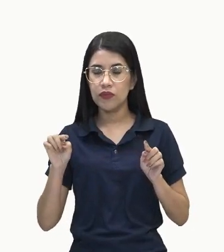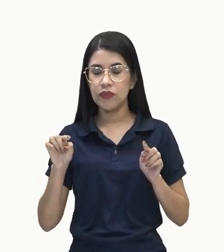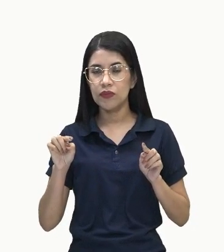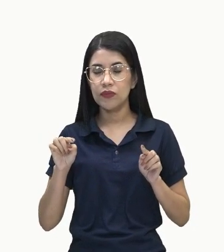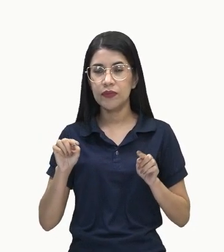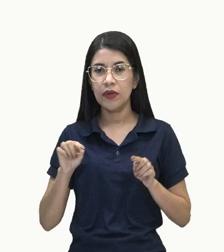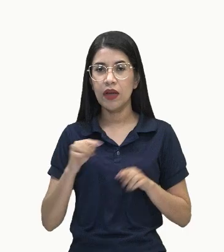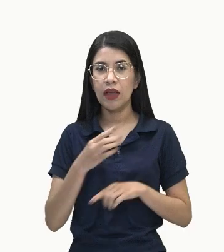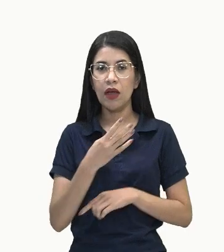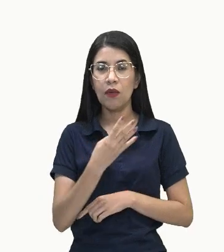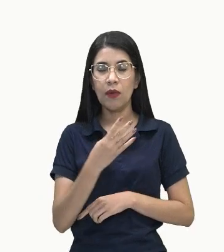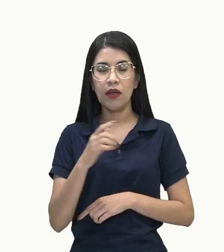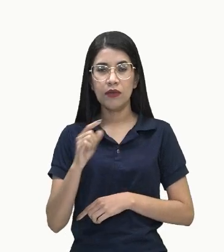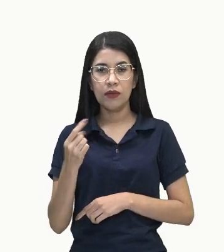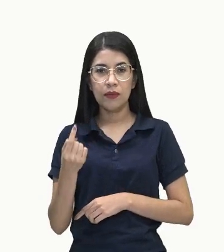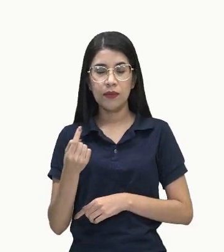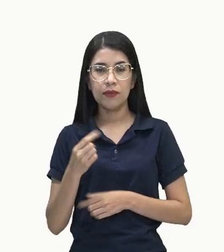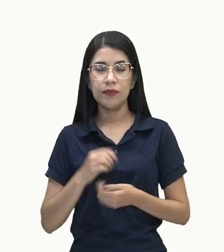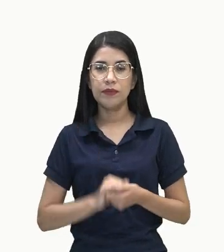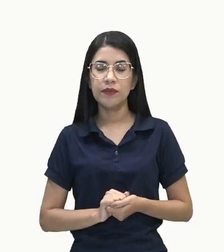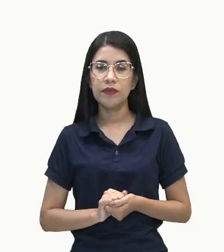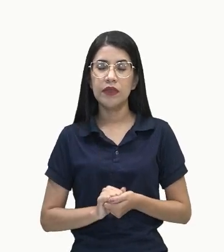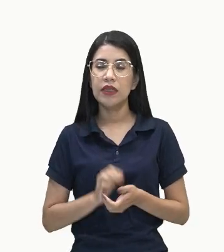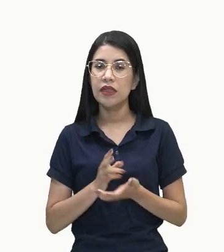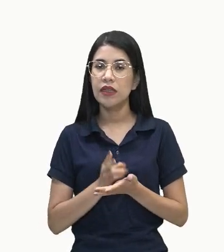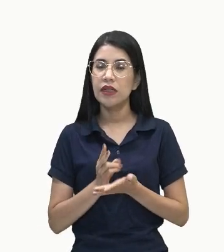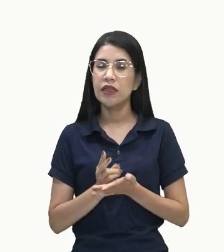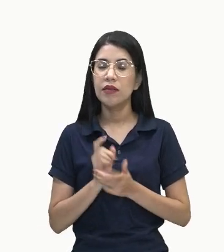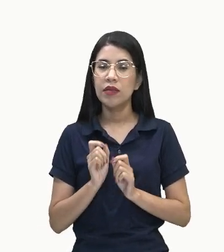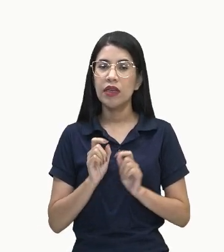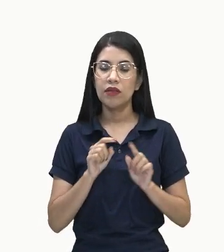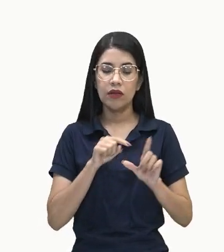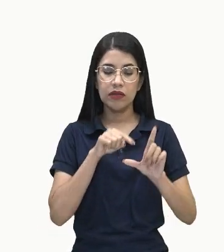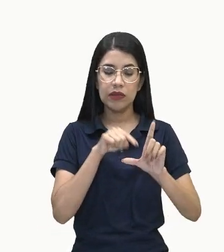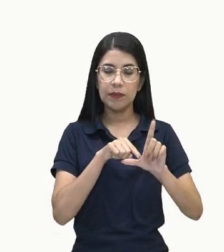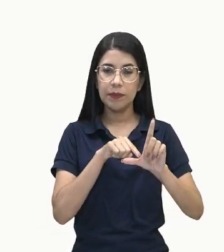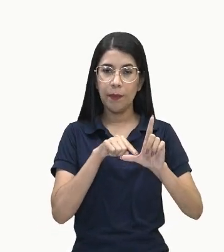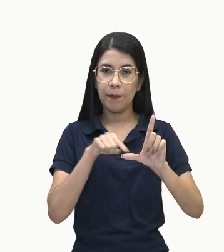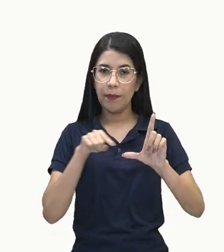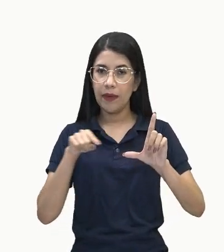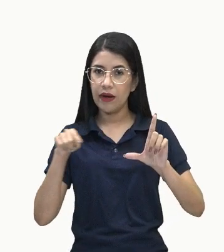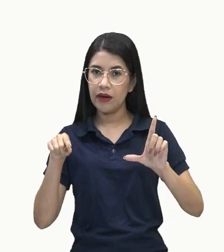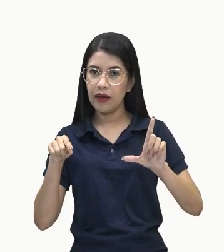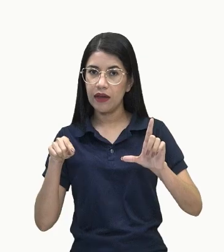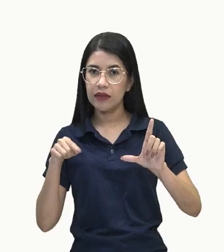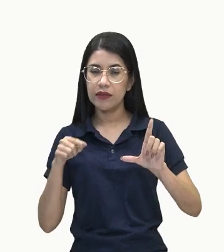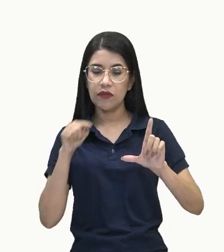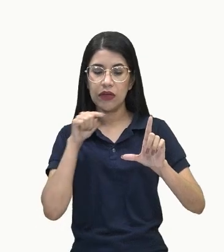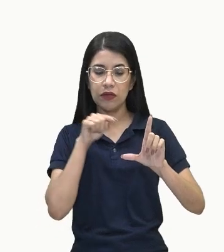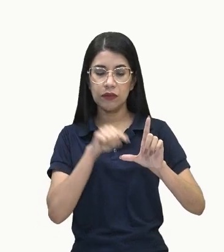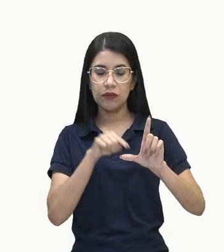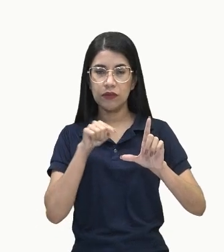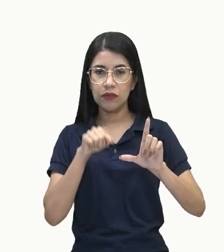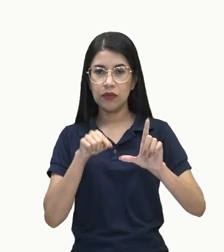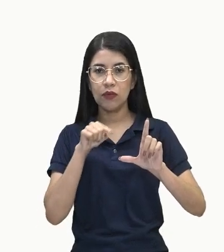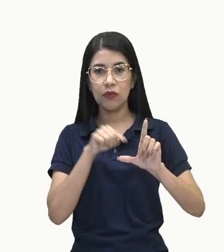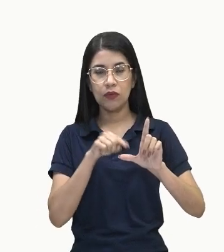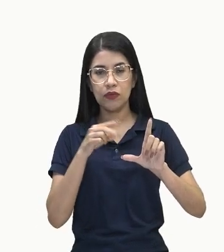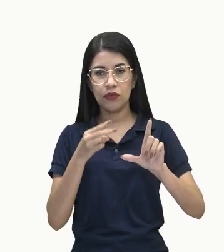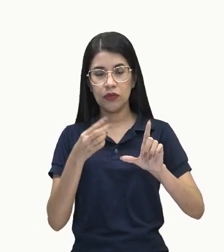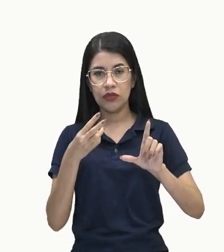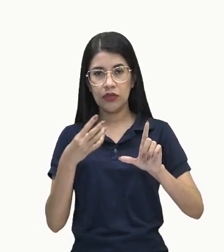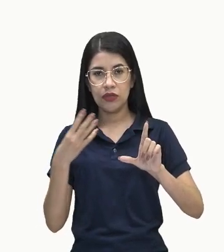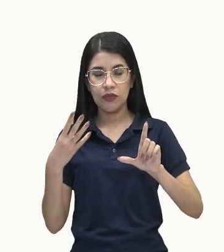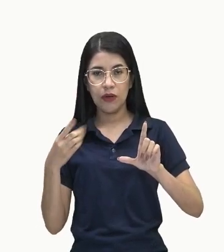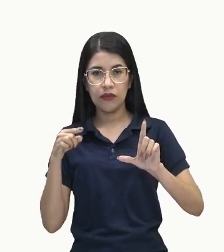direita, sempre a partir do ponto de origem, perfeito? E, andando essas 4 casas para a direita,